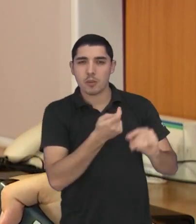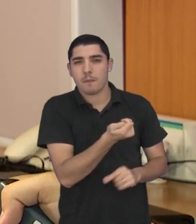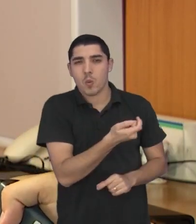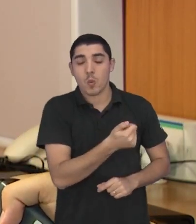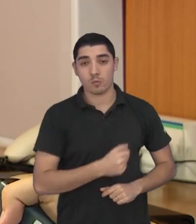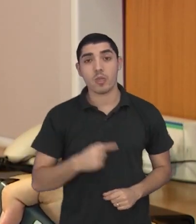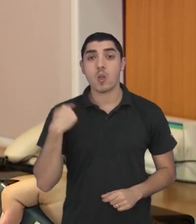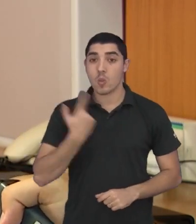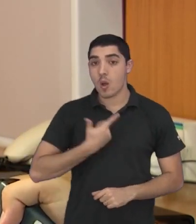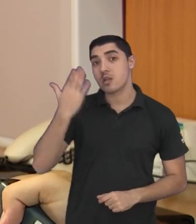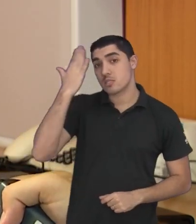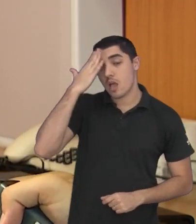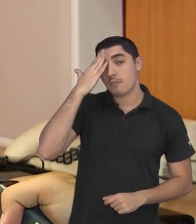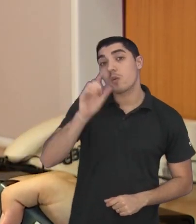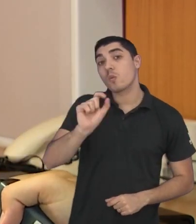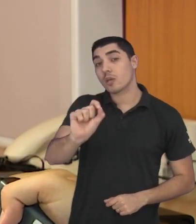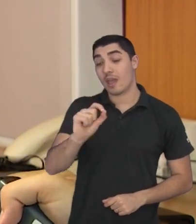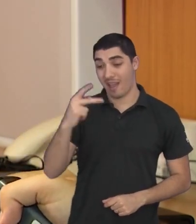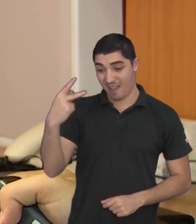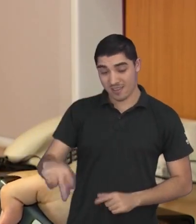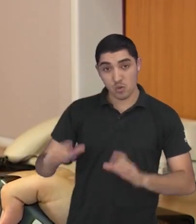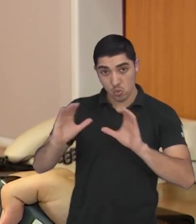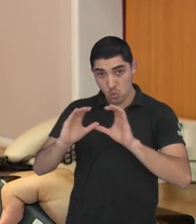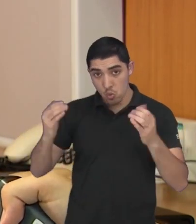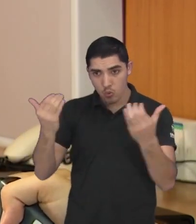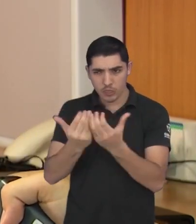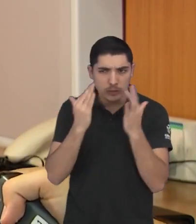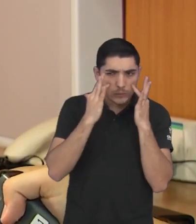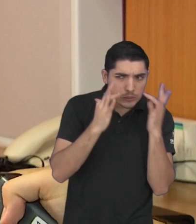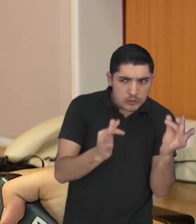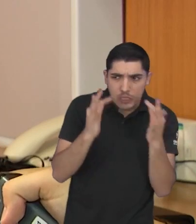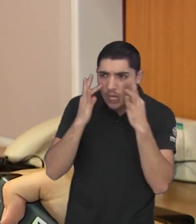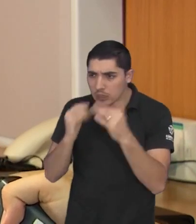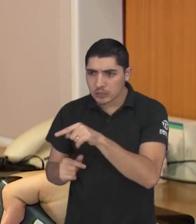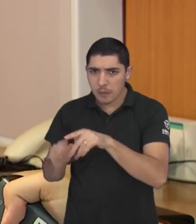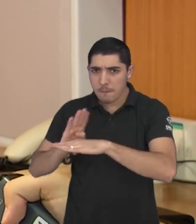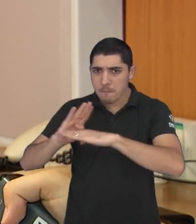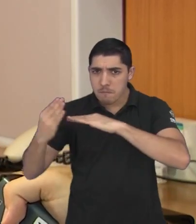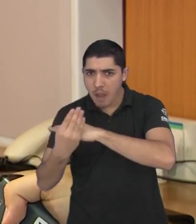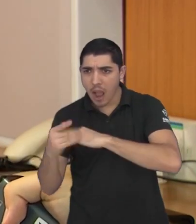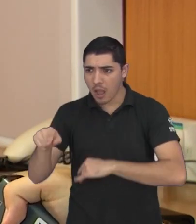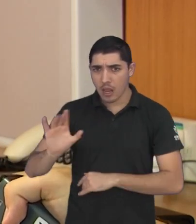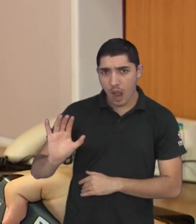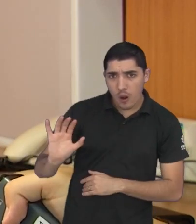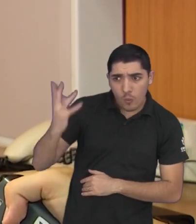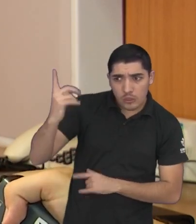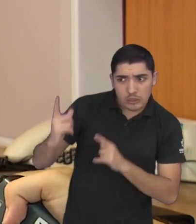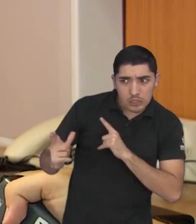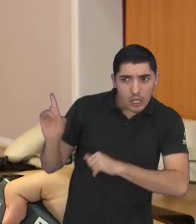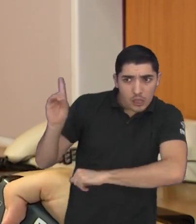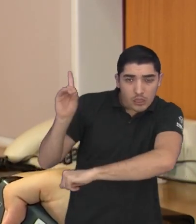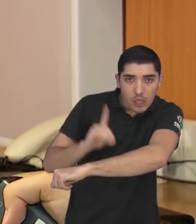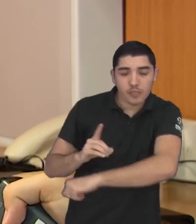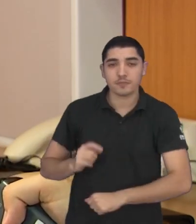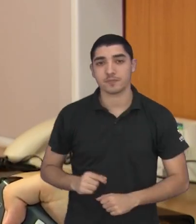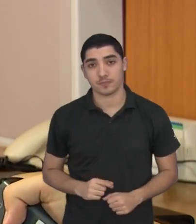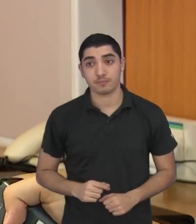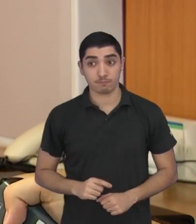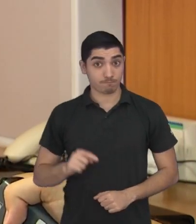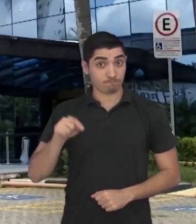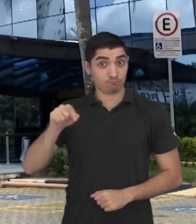de bares, nas redondezas, onde a gente sabe que existe a aglomeração de motoristas. Nós também temos uma outra campanha que se chama Motorista